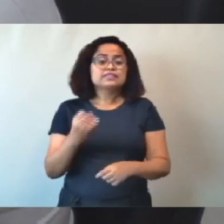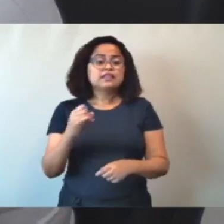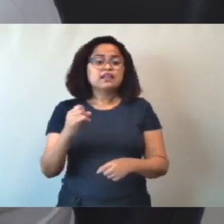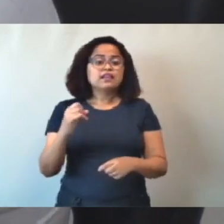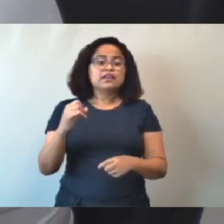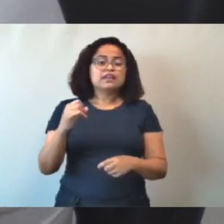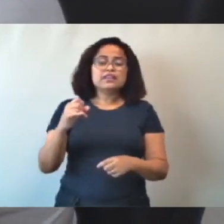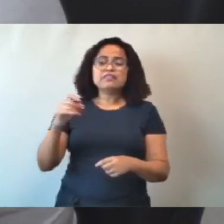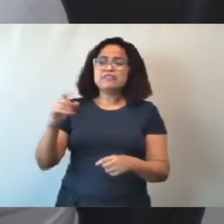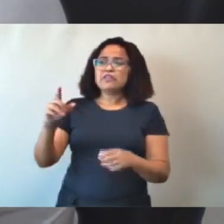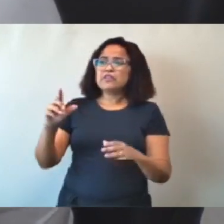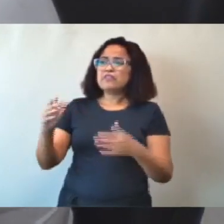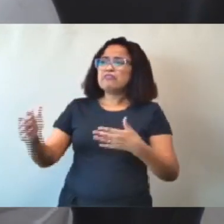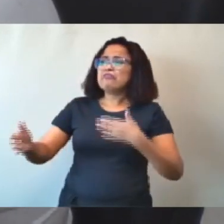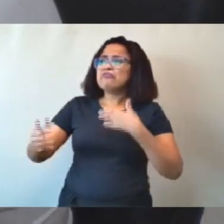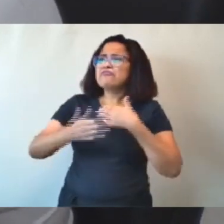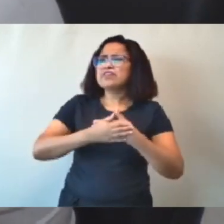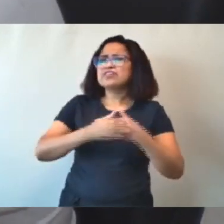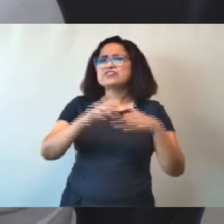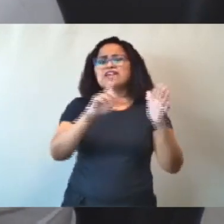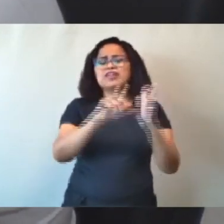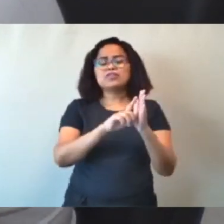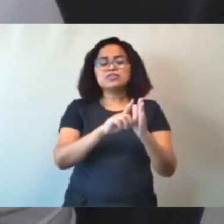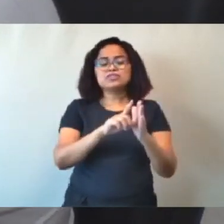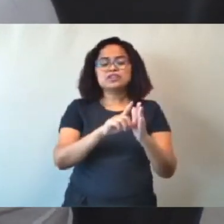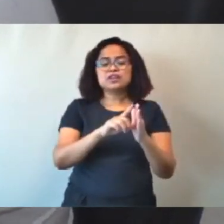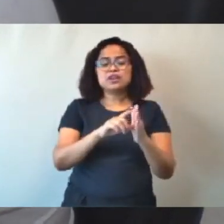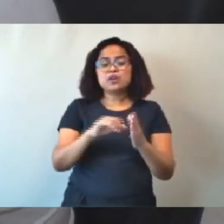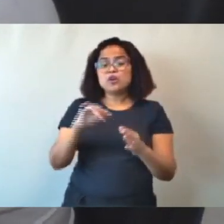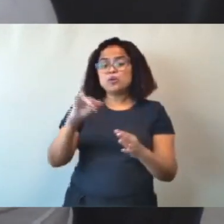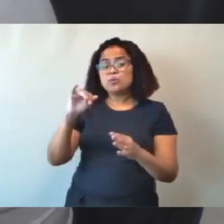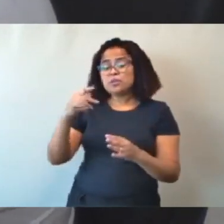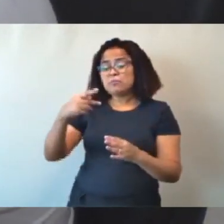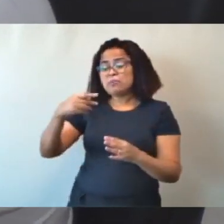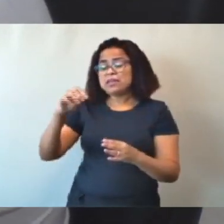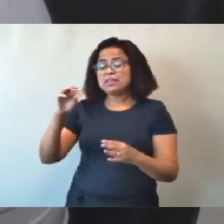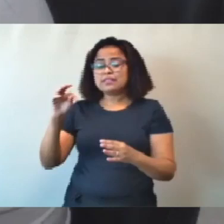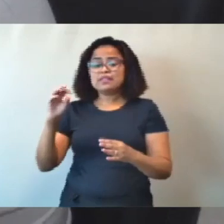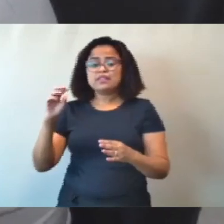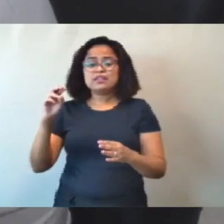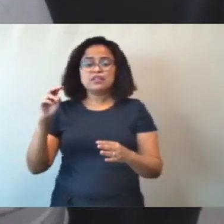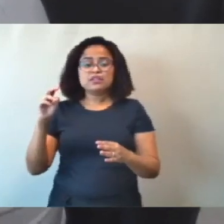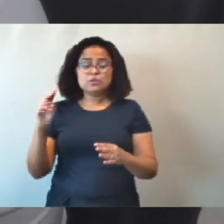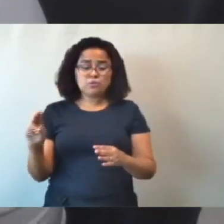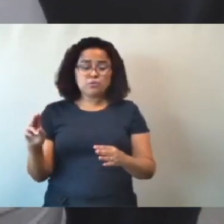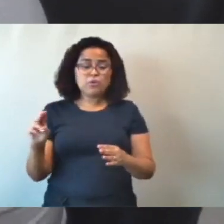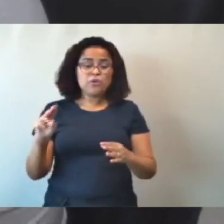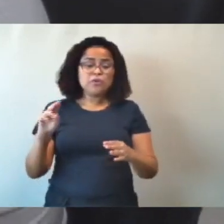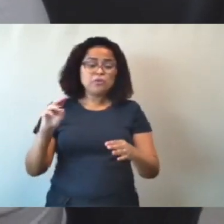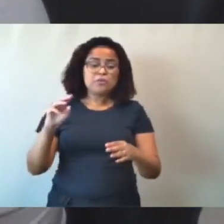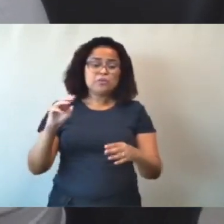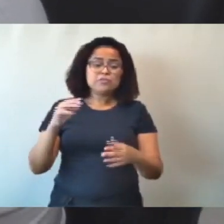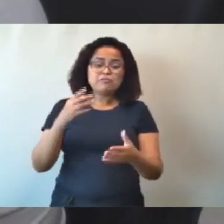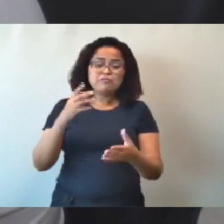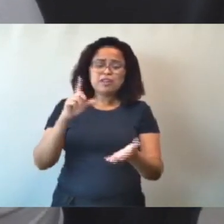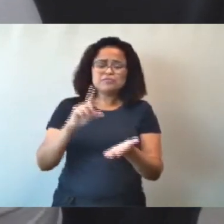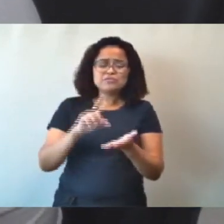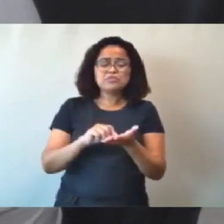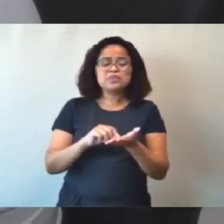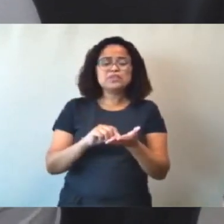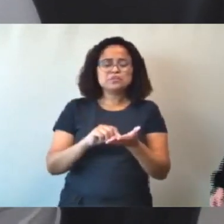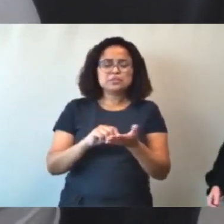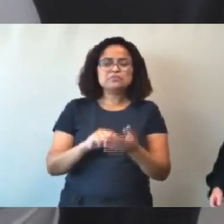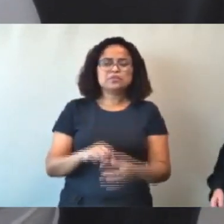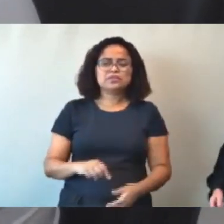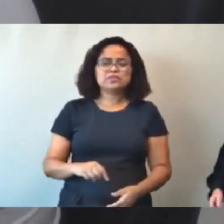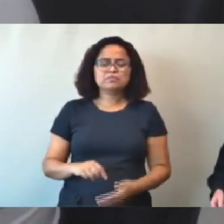desvalorizar. Até o IPTU deve cair. Né, o cara vai desmanchar, ele vai pagar IPTU num lugar que não está rendendo, ele vai desmanchar e virar lote